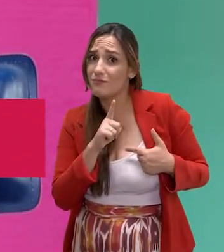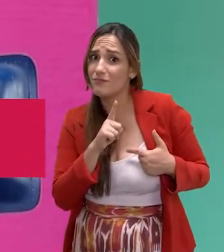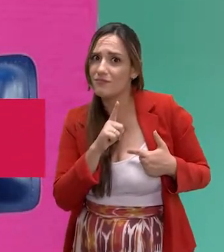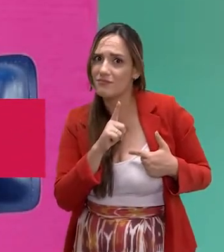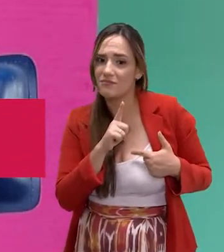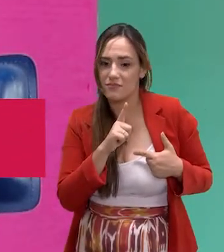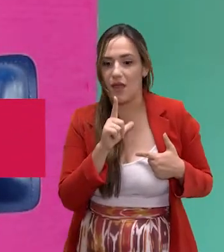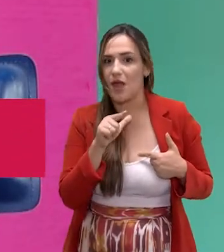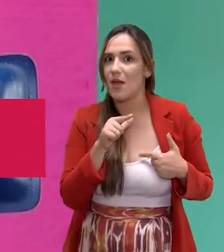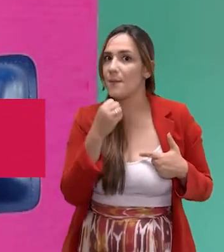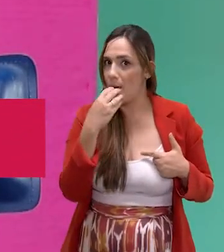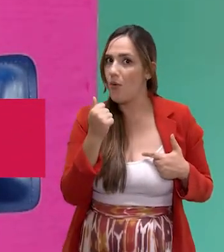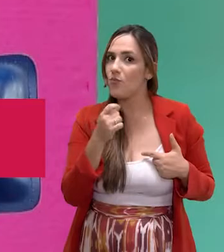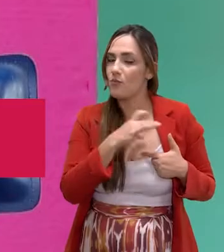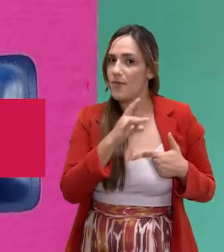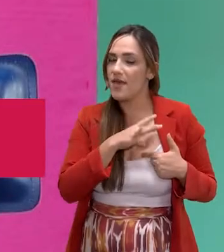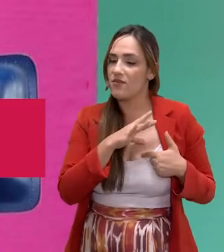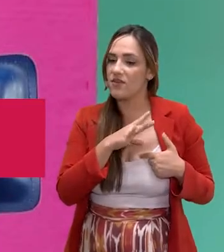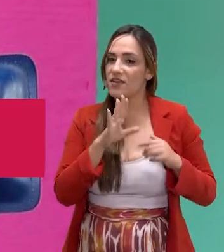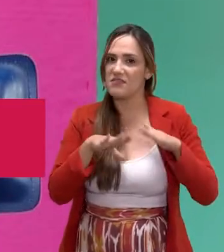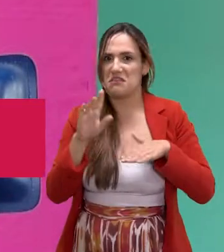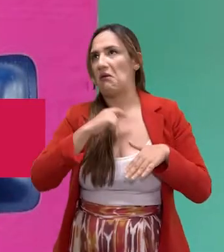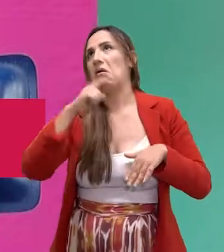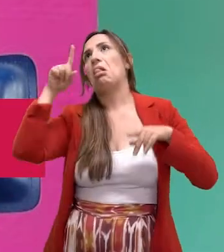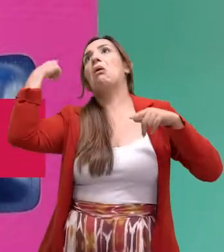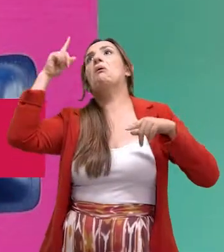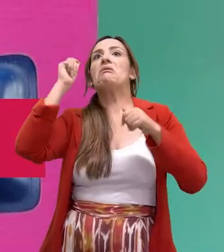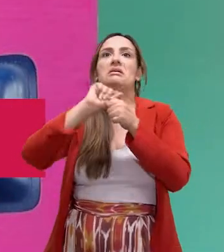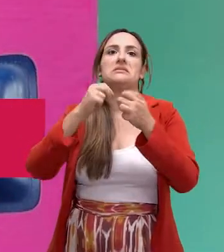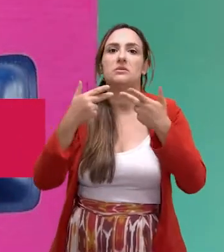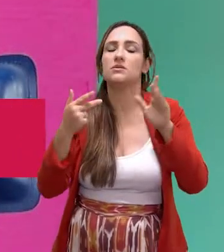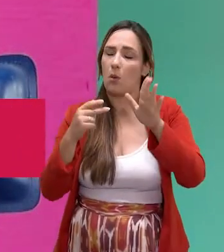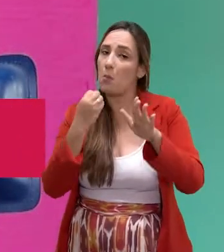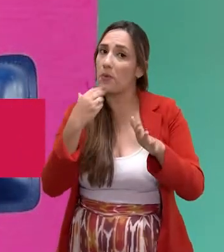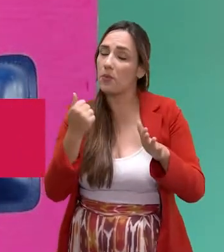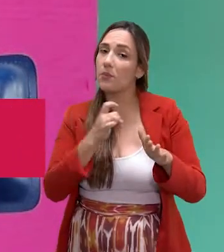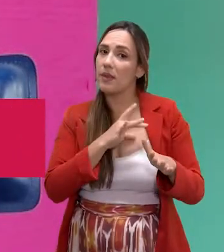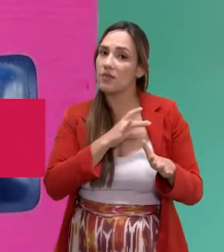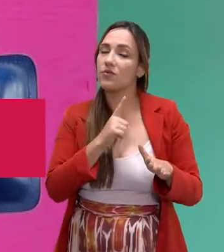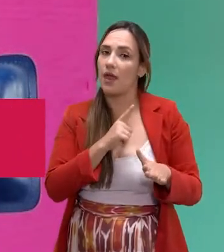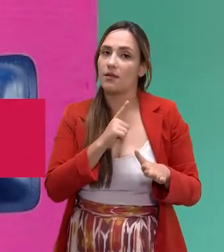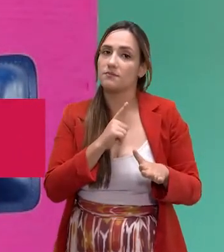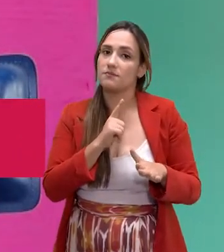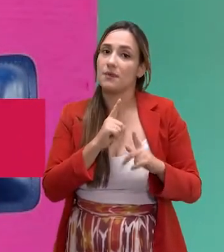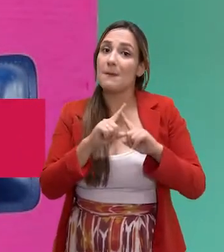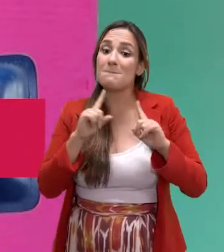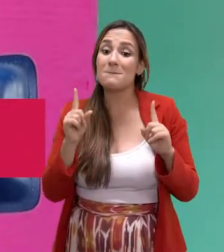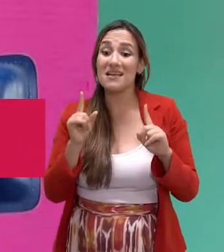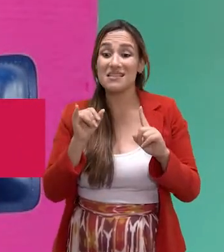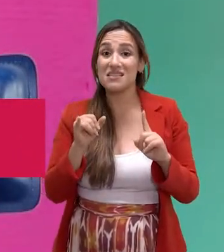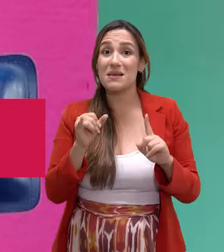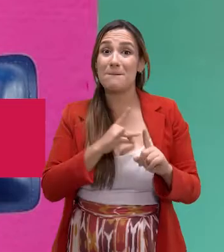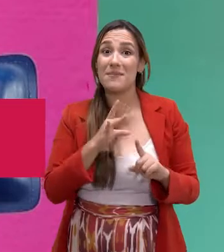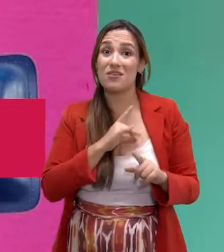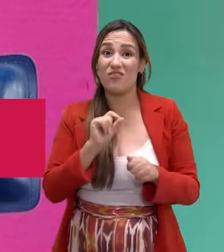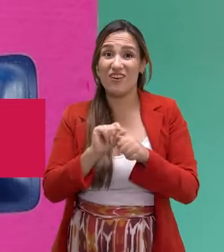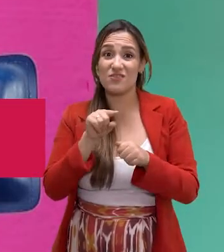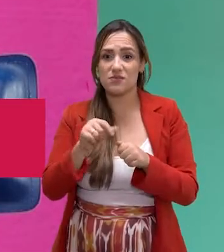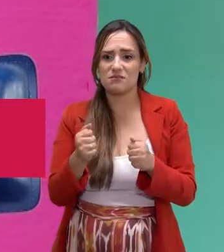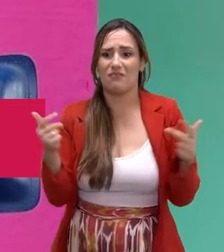medo, né? Porque tem aquele medo que você precisa ter, que é o que te freia a fazer coisas excessivas. Sim. Mas o medo que